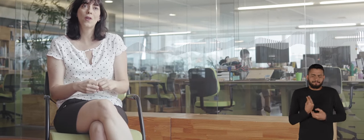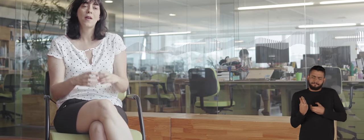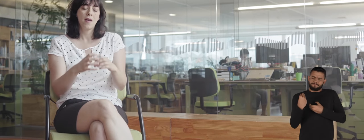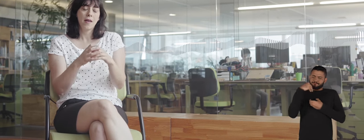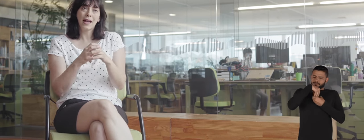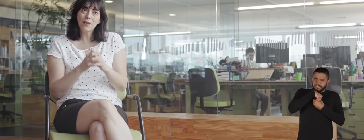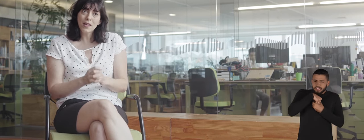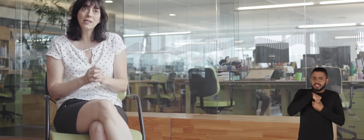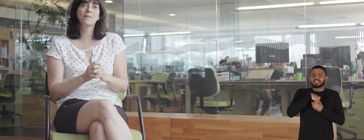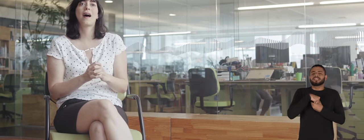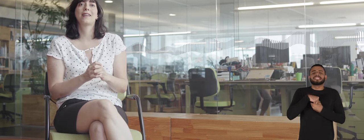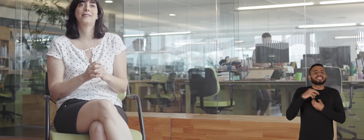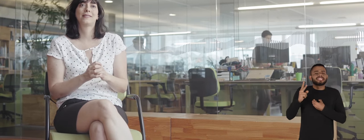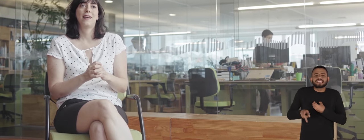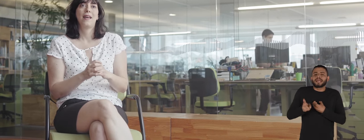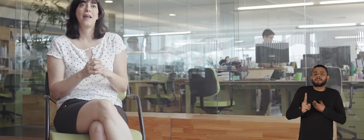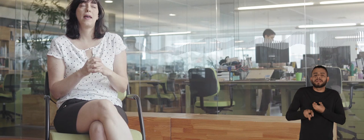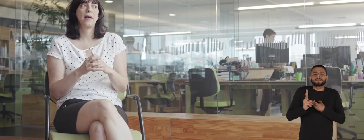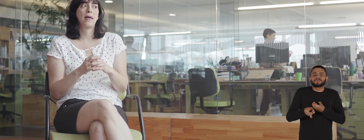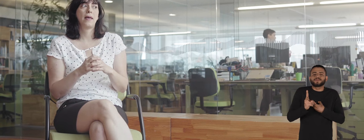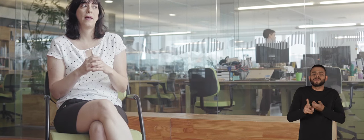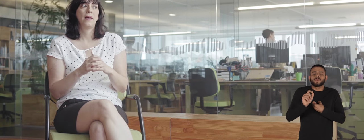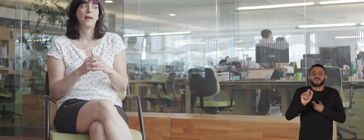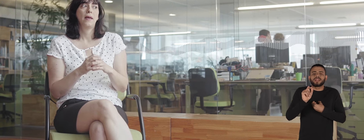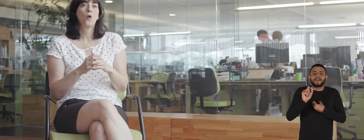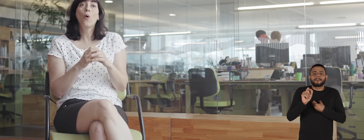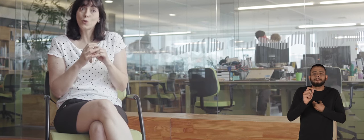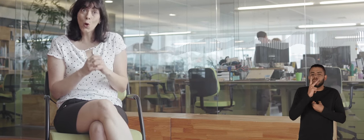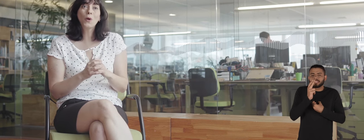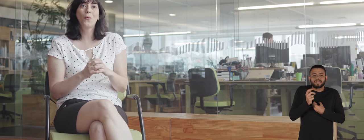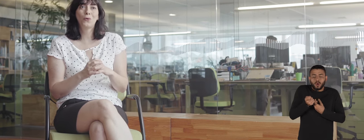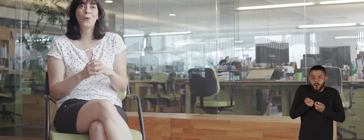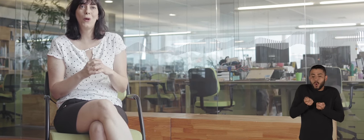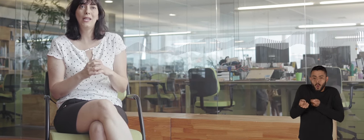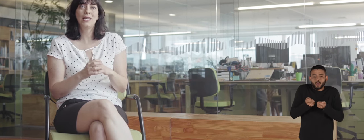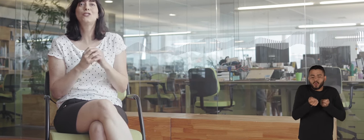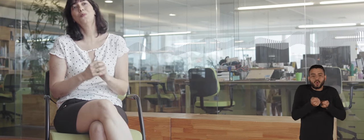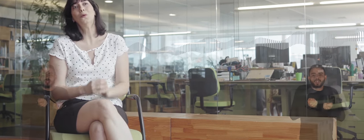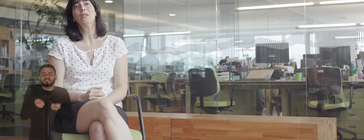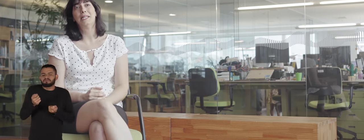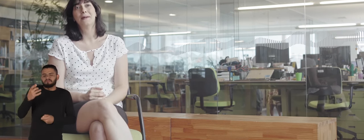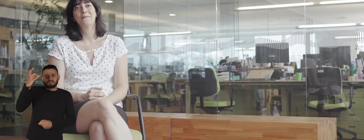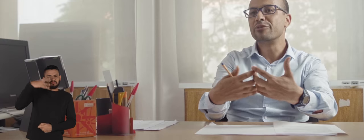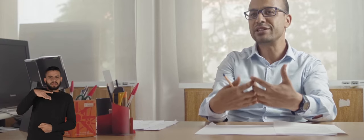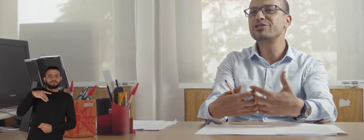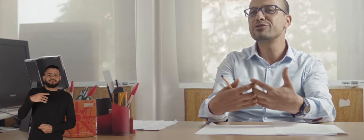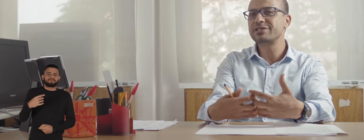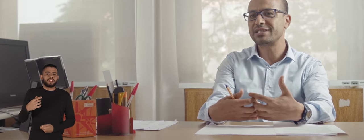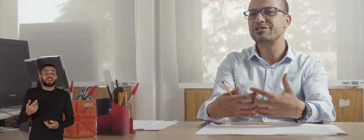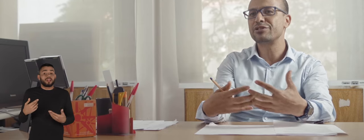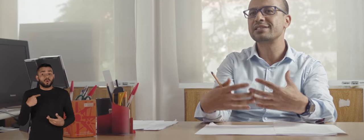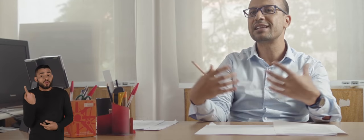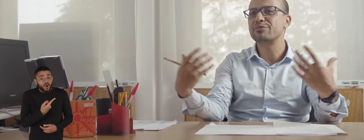interior cada vez mais sob controle e diminuída. O